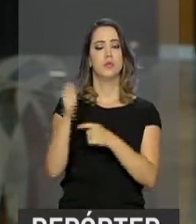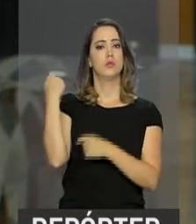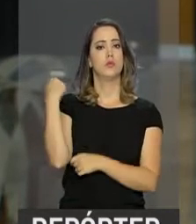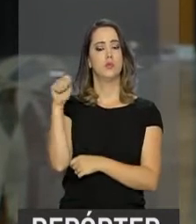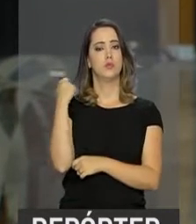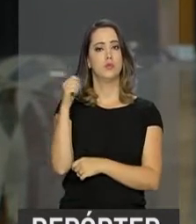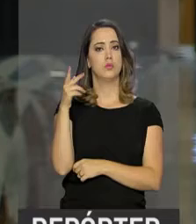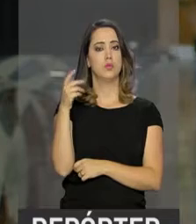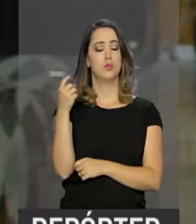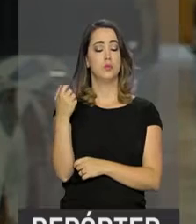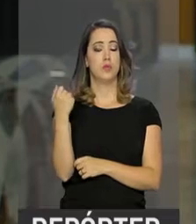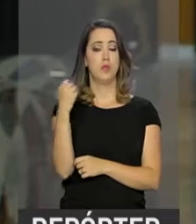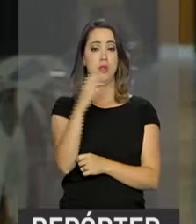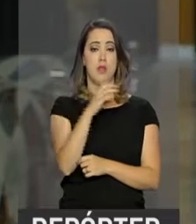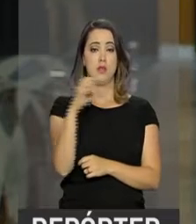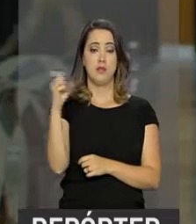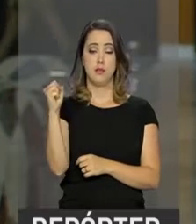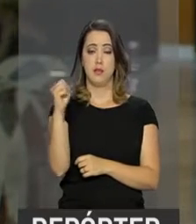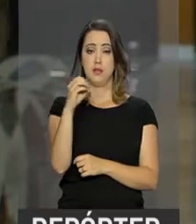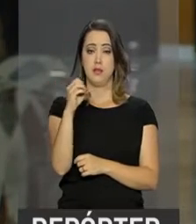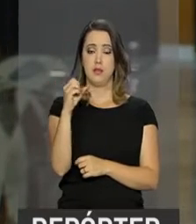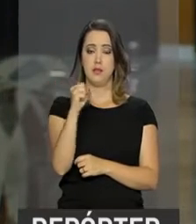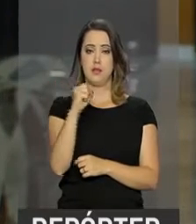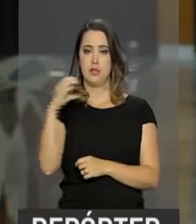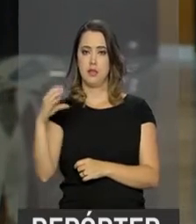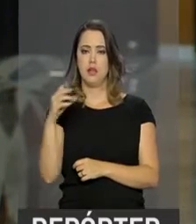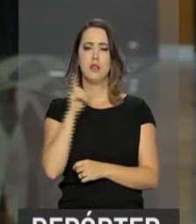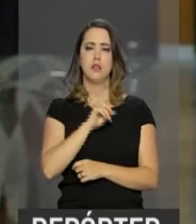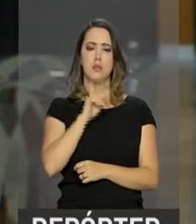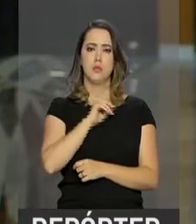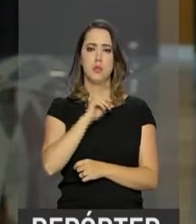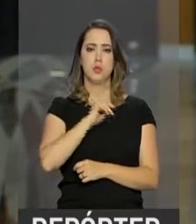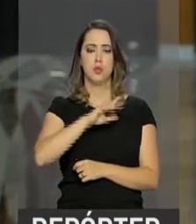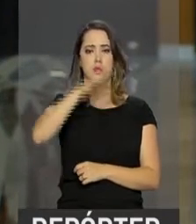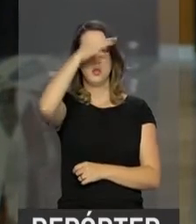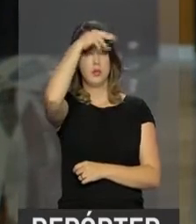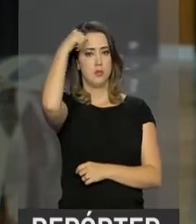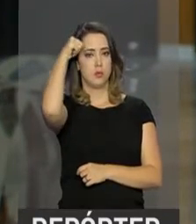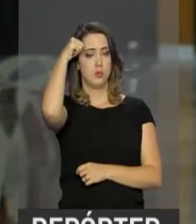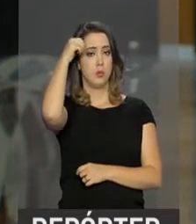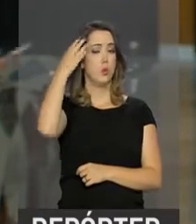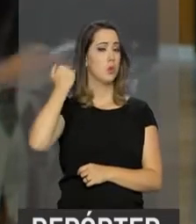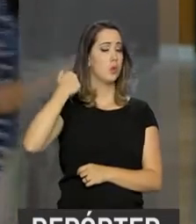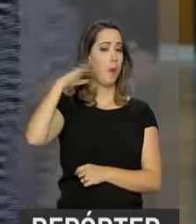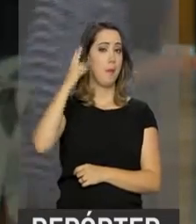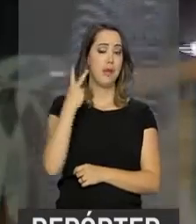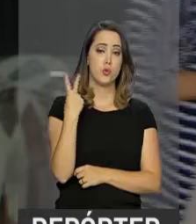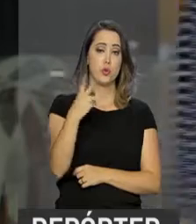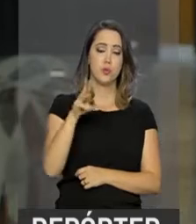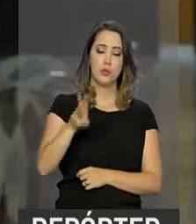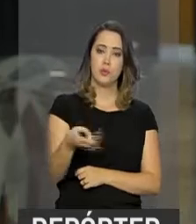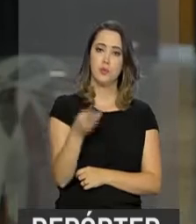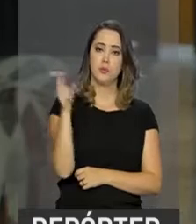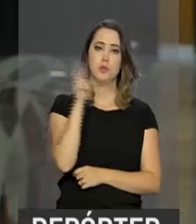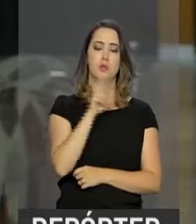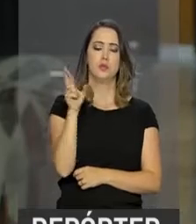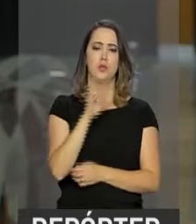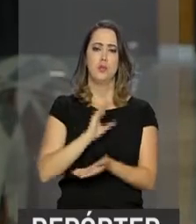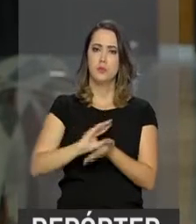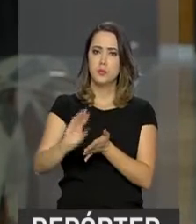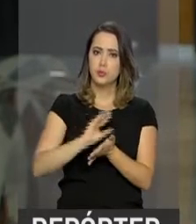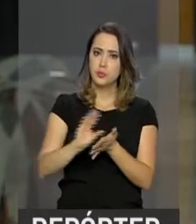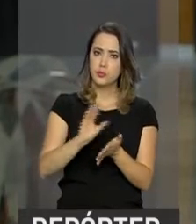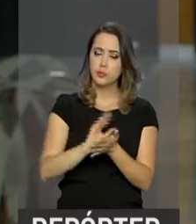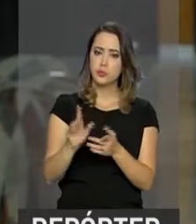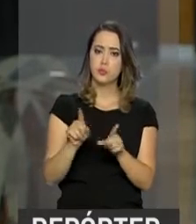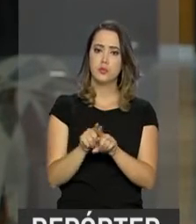Sul, Santa Catarina, Minas Gerais e Mato Grosso. Dos repasses, mais de 2 milhões de reais serão investidos